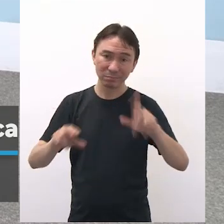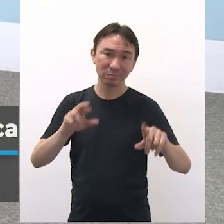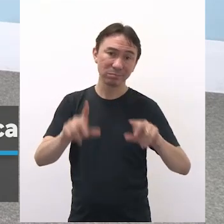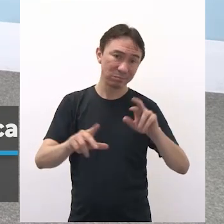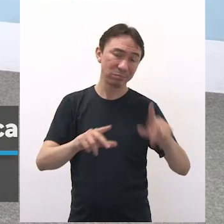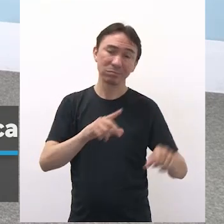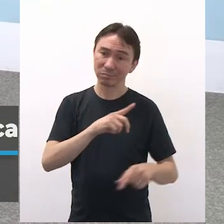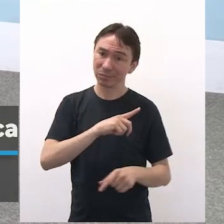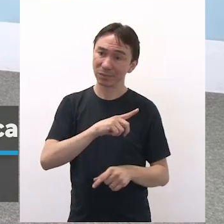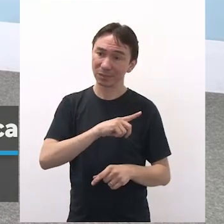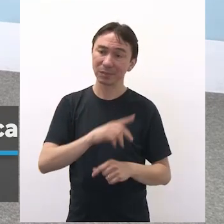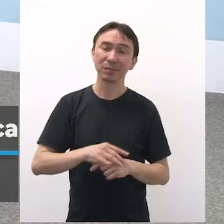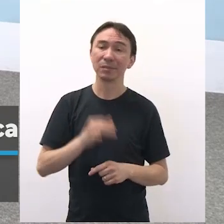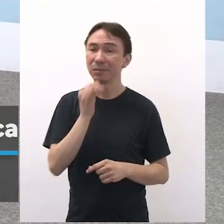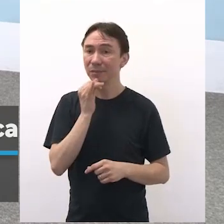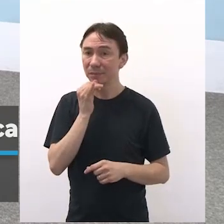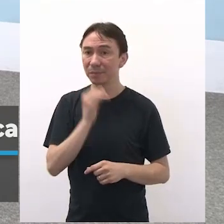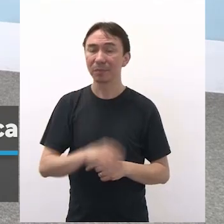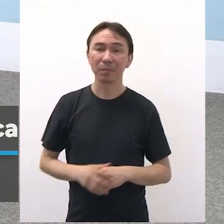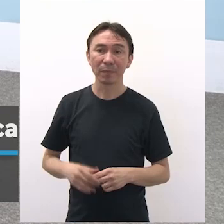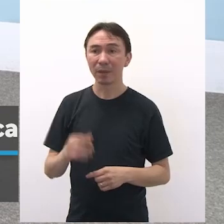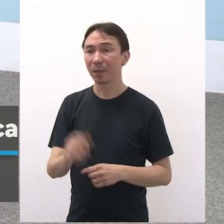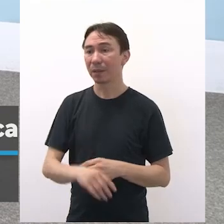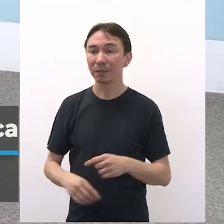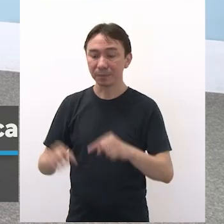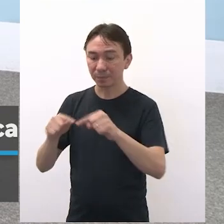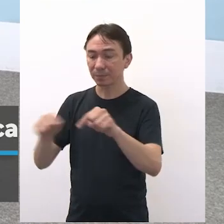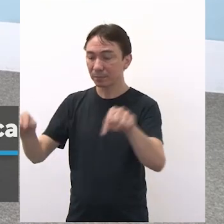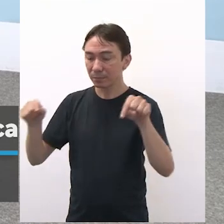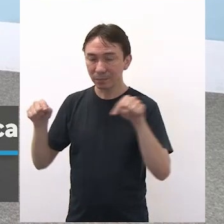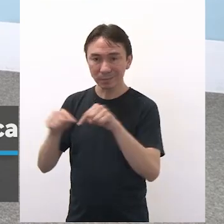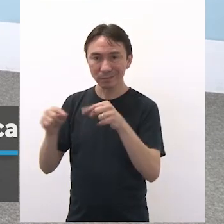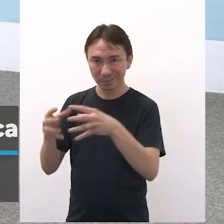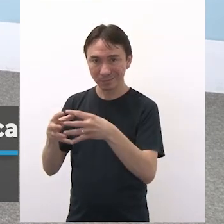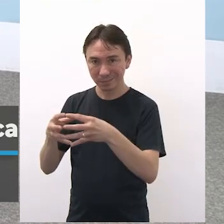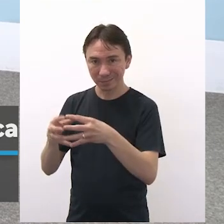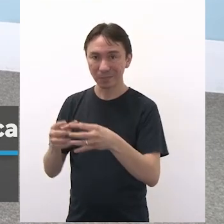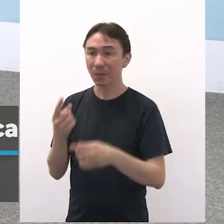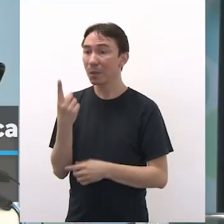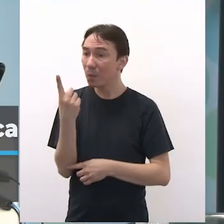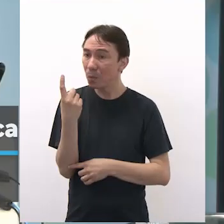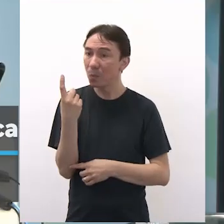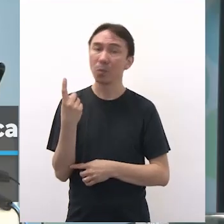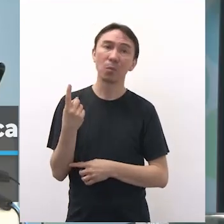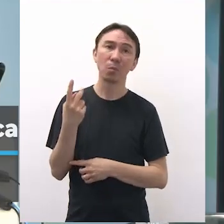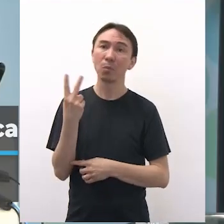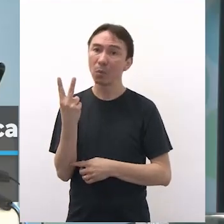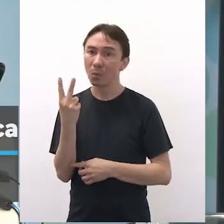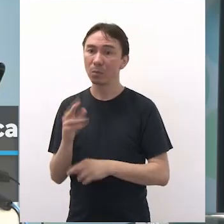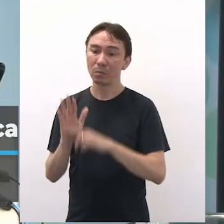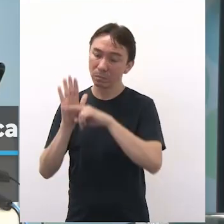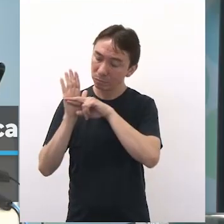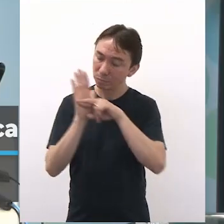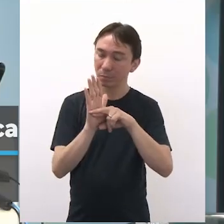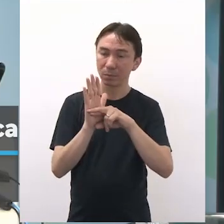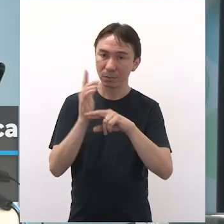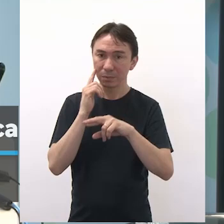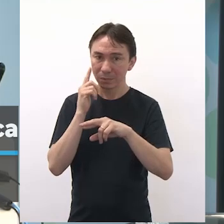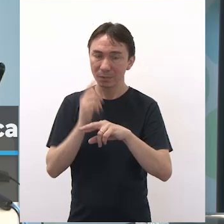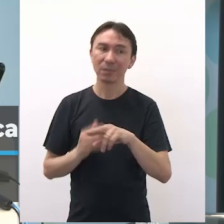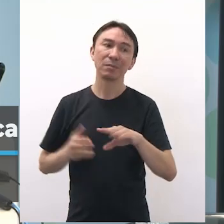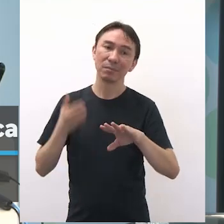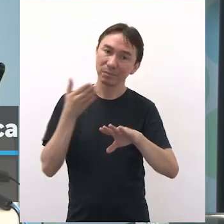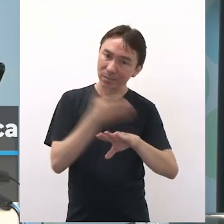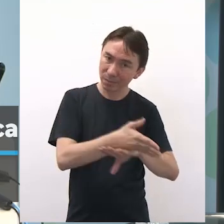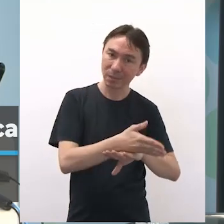os representantes de cada sala, que são 2 representantes, acabam participando do conselho. O próprio